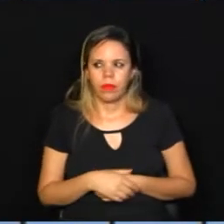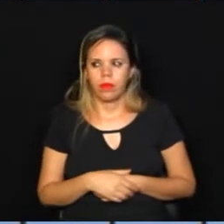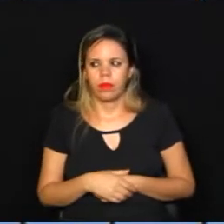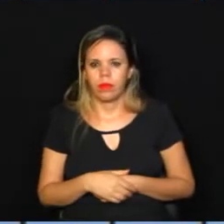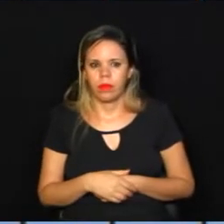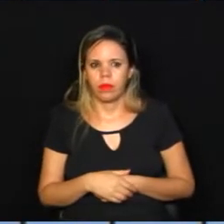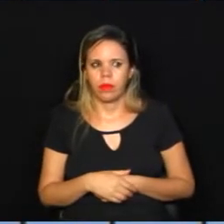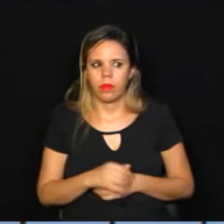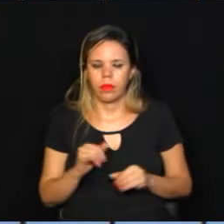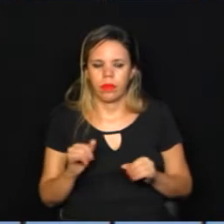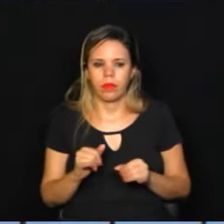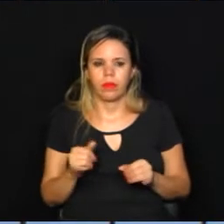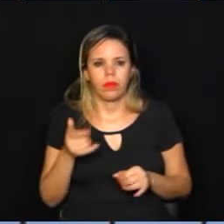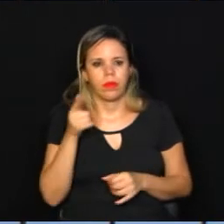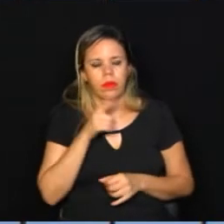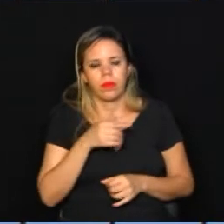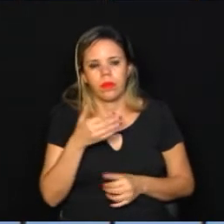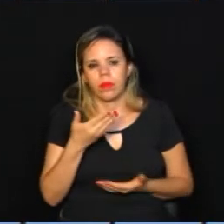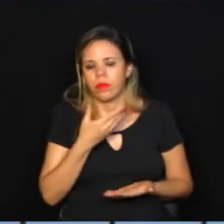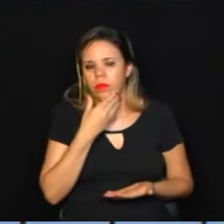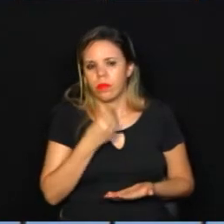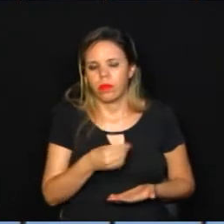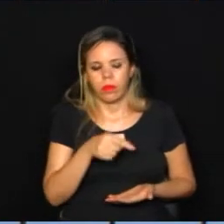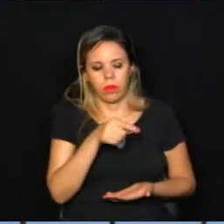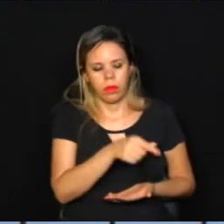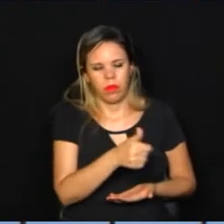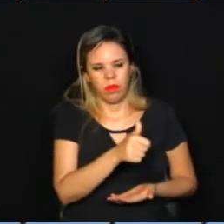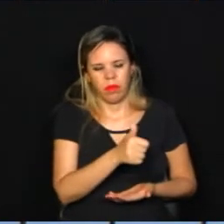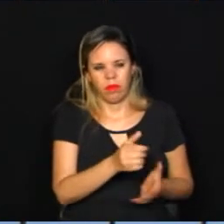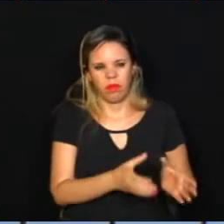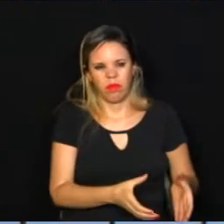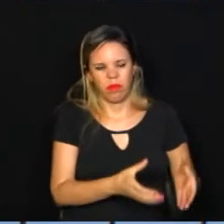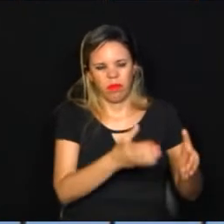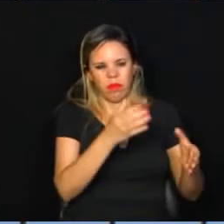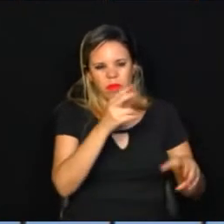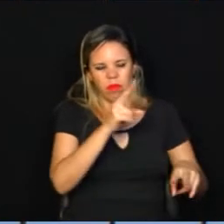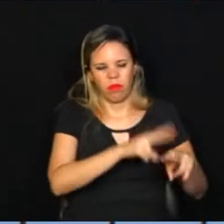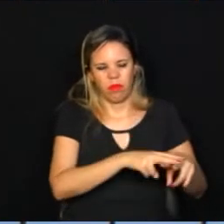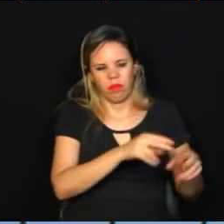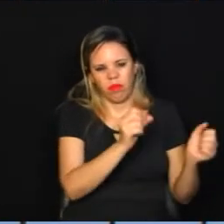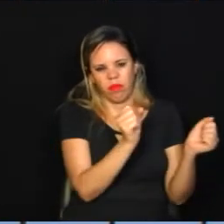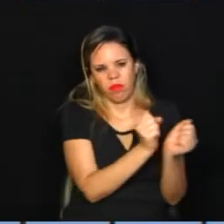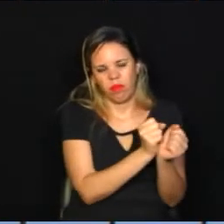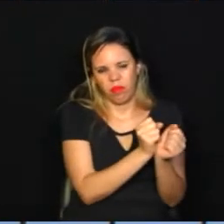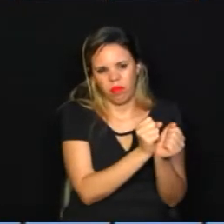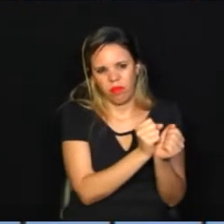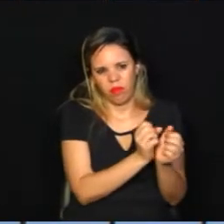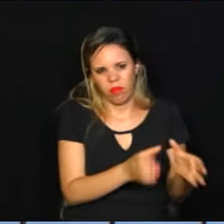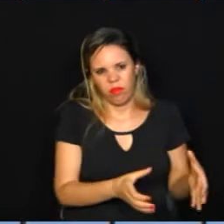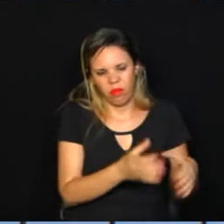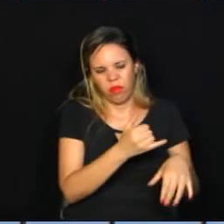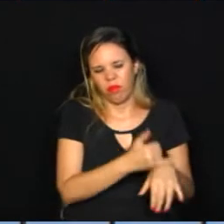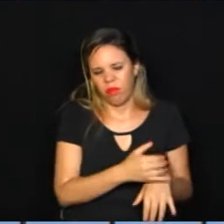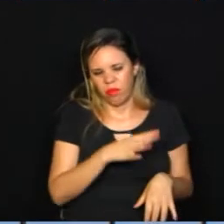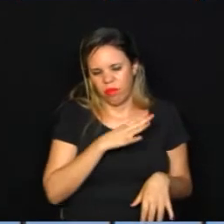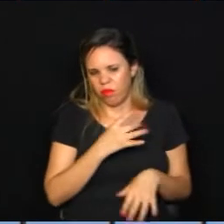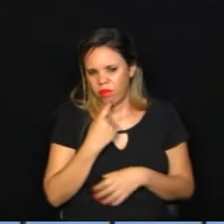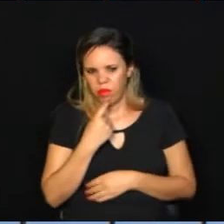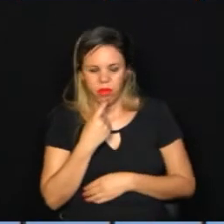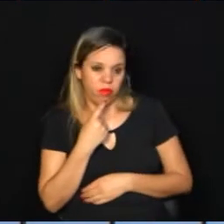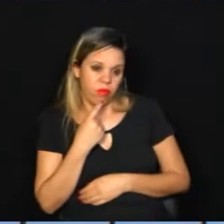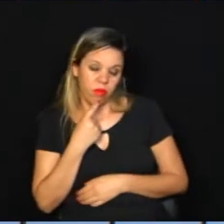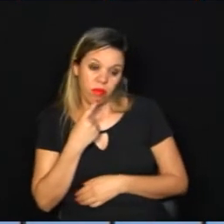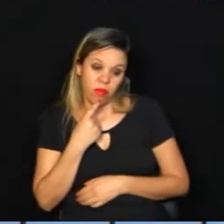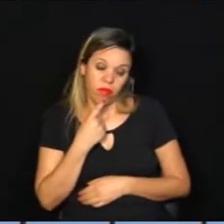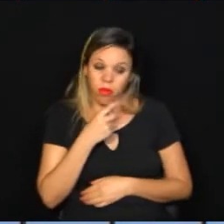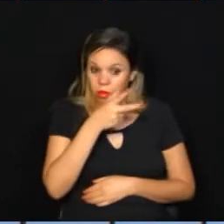o anúncio e o resgate daquele menino de 11 anos que estava acorrentado a um tambor aqui na cidade de Campinas.